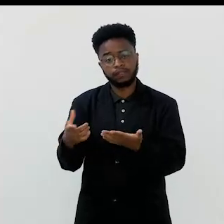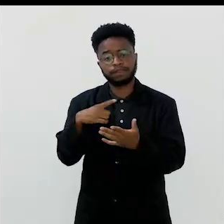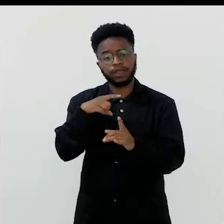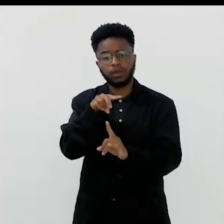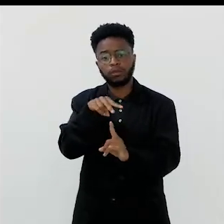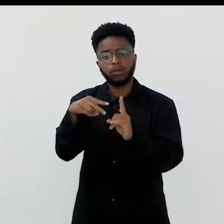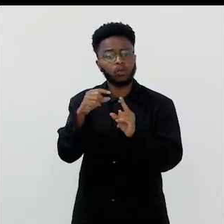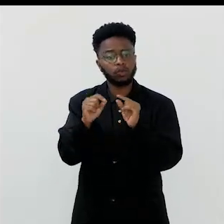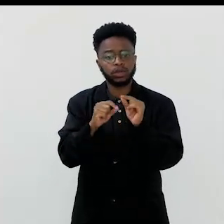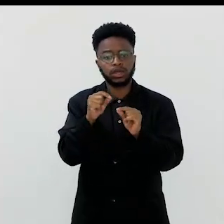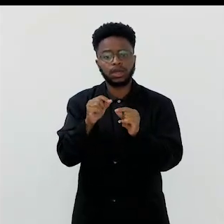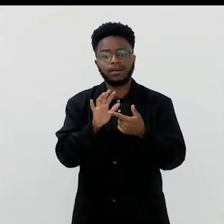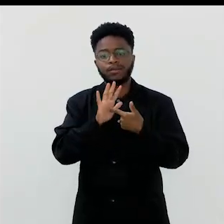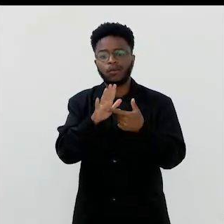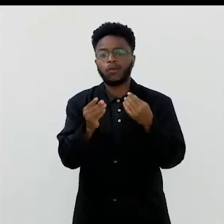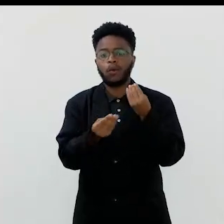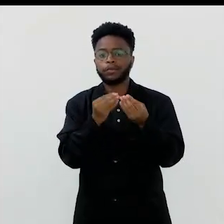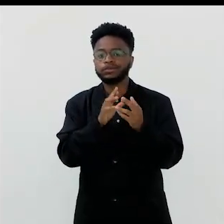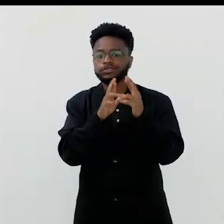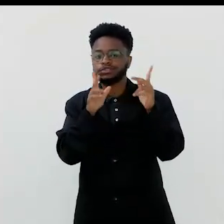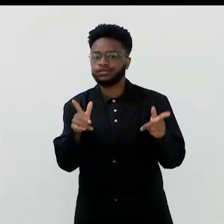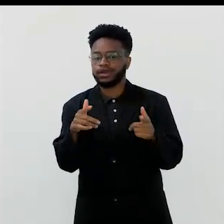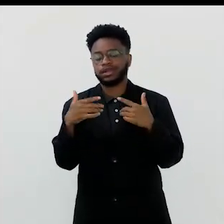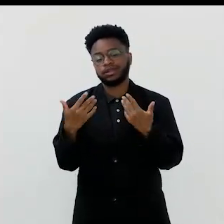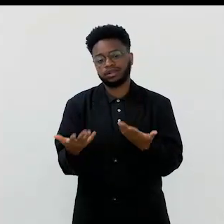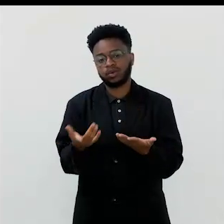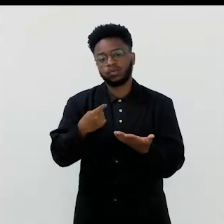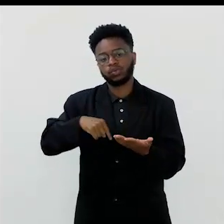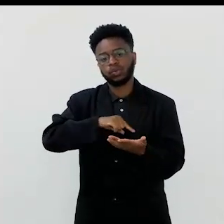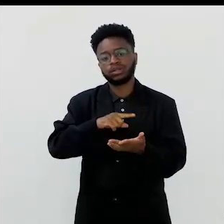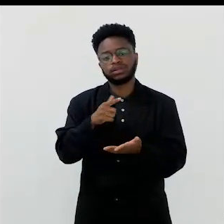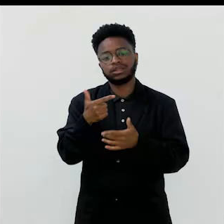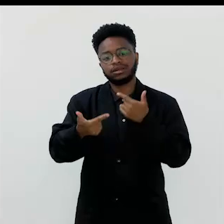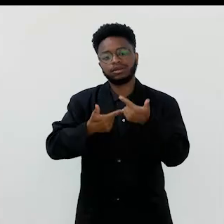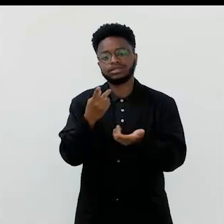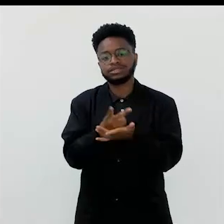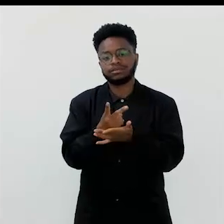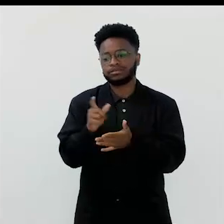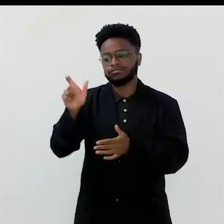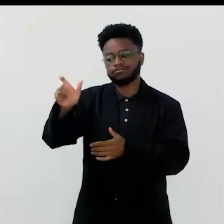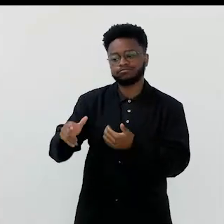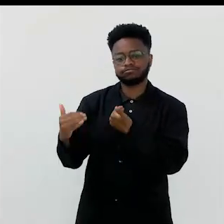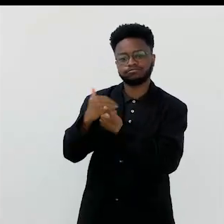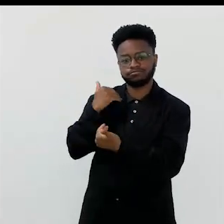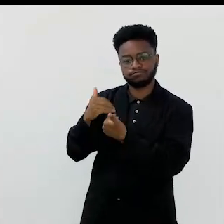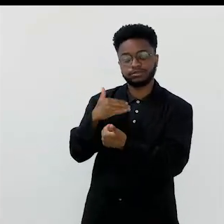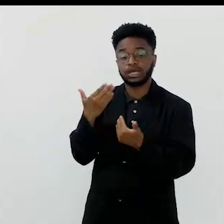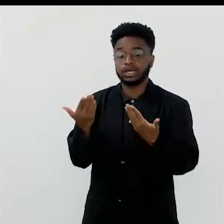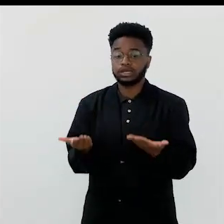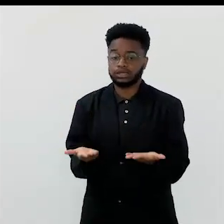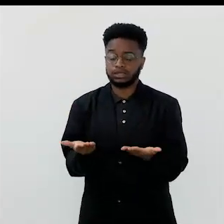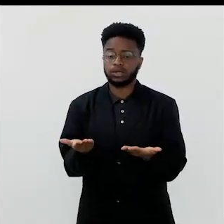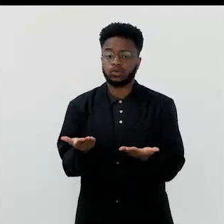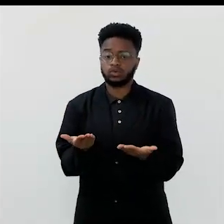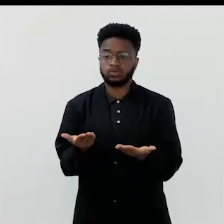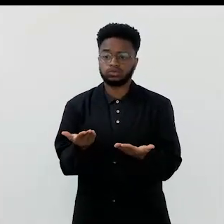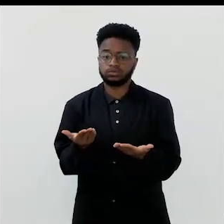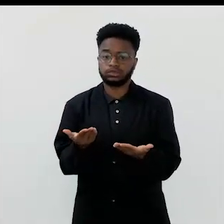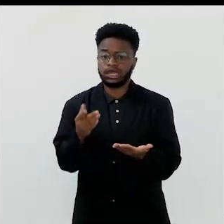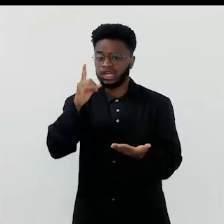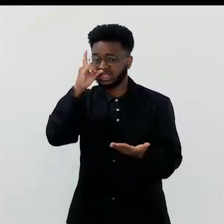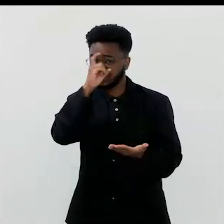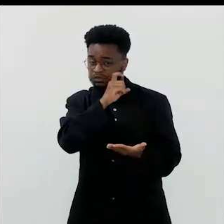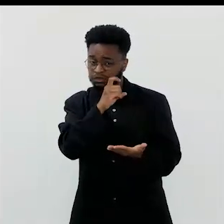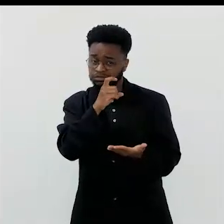sim. E ele tinha essa visão, né? Já da diferença, né? Então tudo que a gente fazia era orientado por ele, né? E, então,